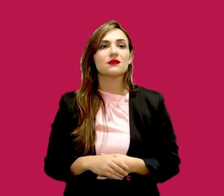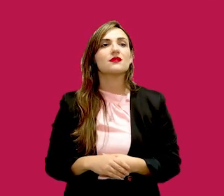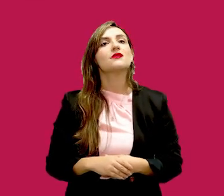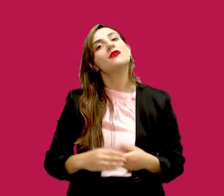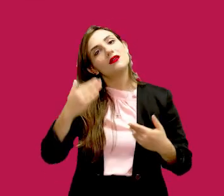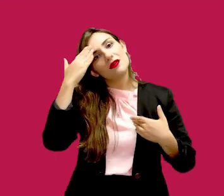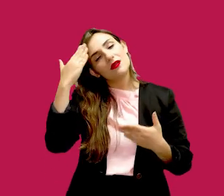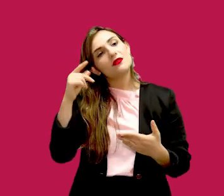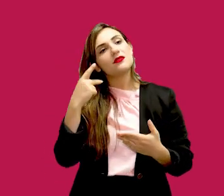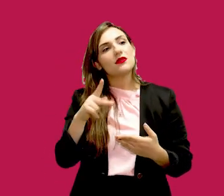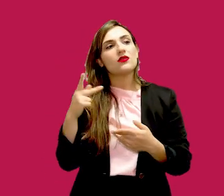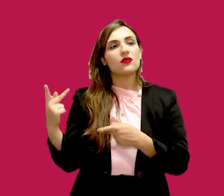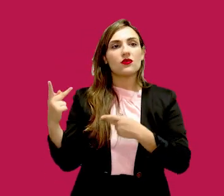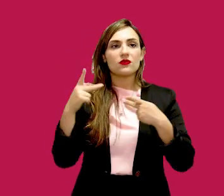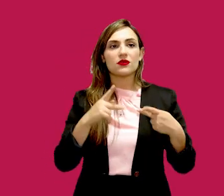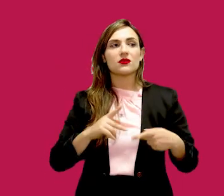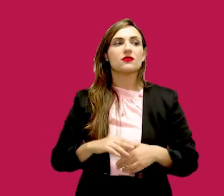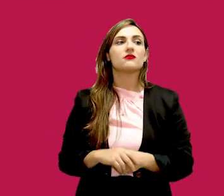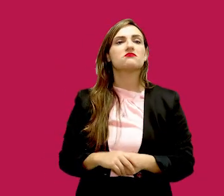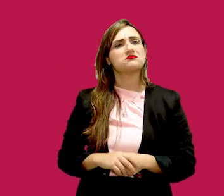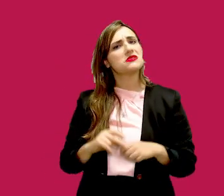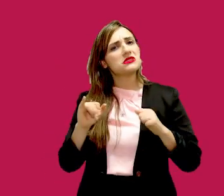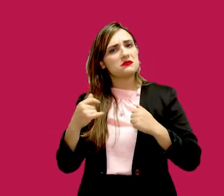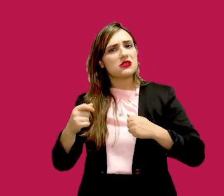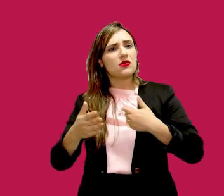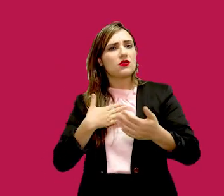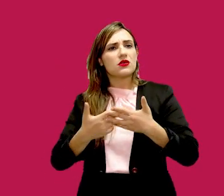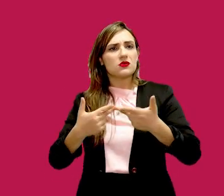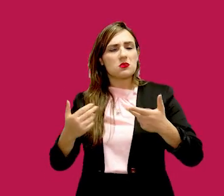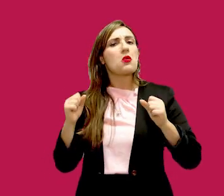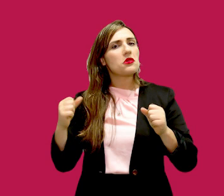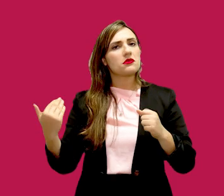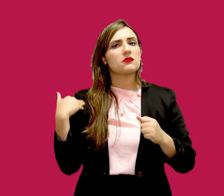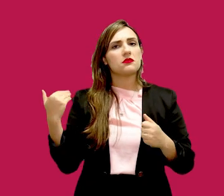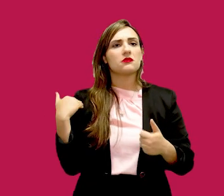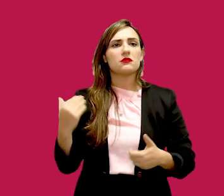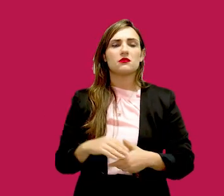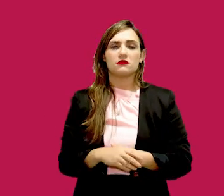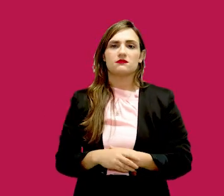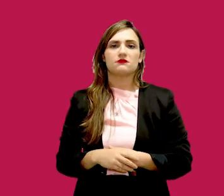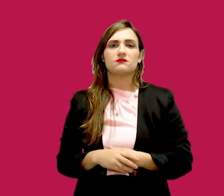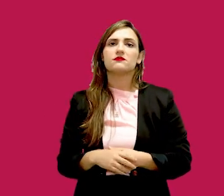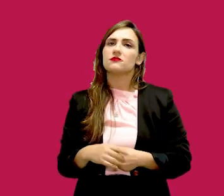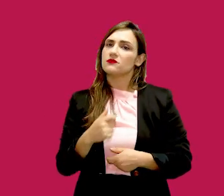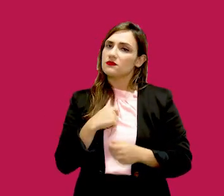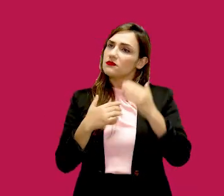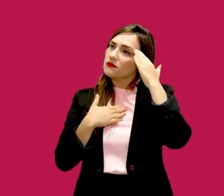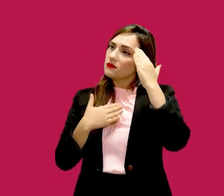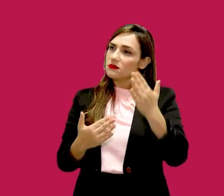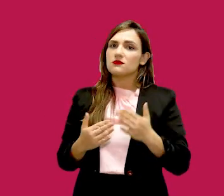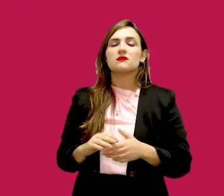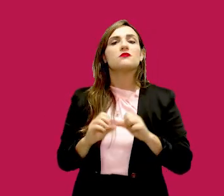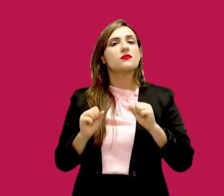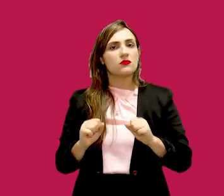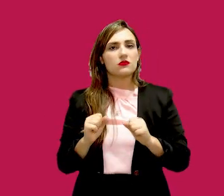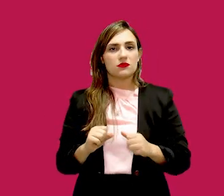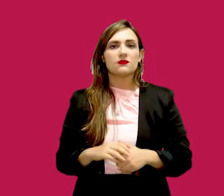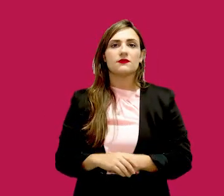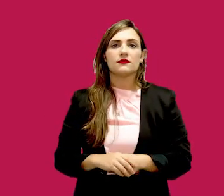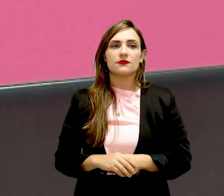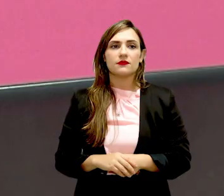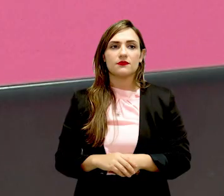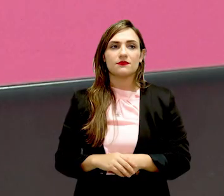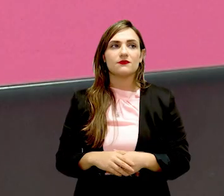Obrigada, eu agradeço o convite, estou sempre à disposição. Muito obrigada, da mesma forma agradeço o convite, nós estamos sempre à